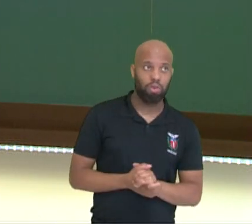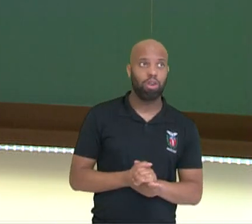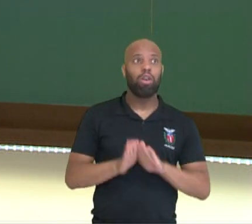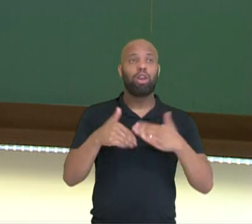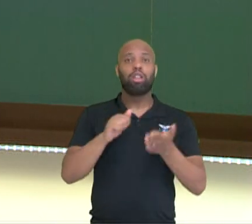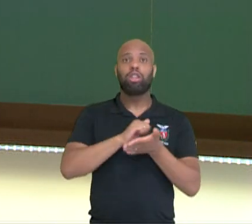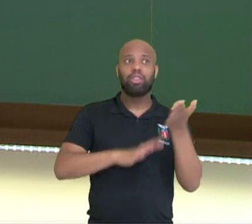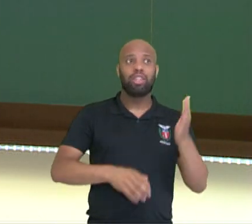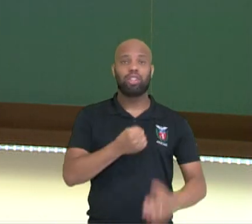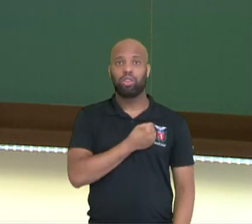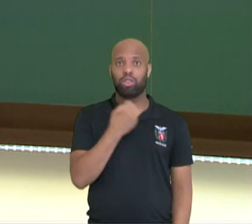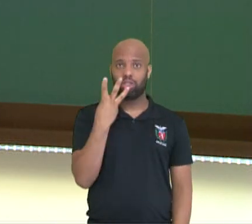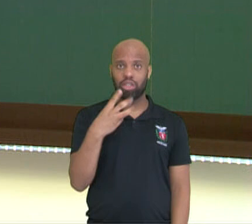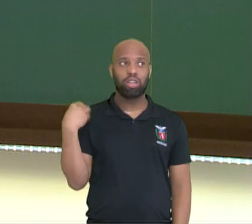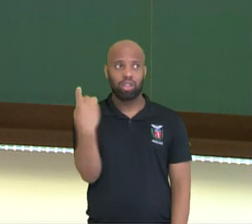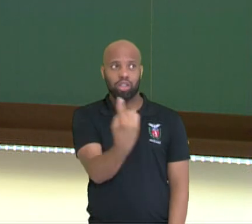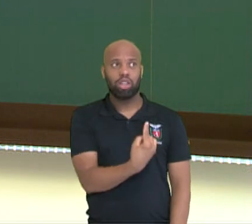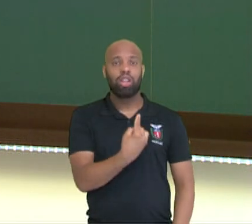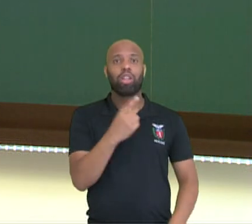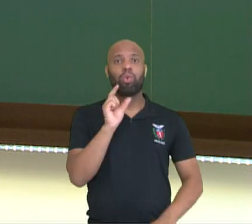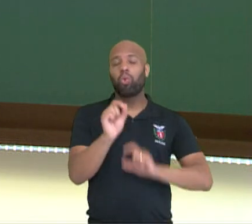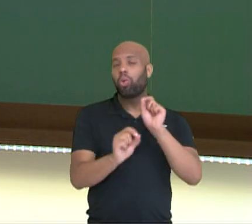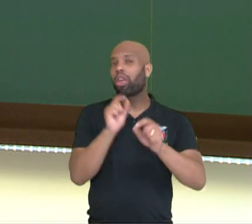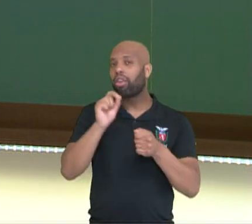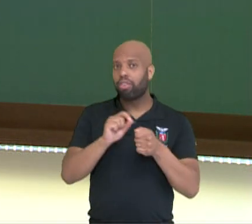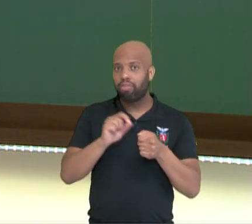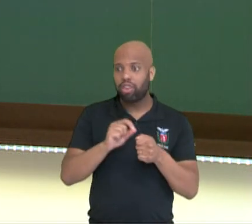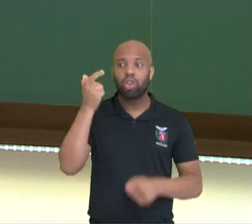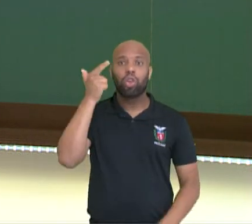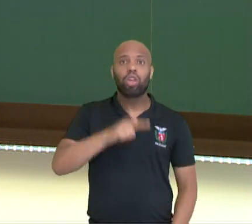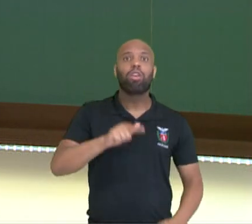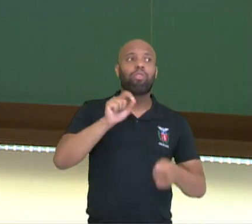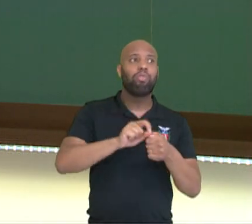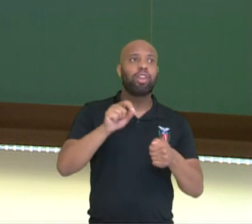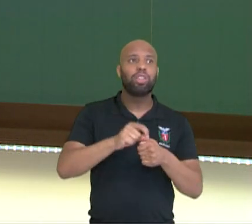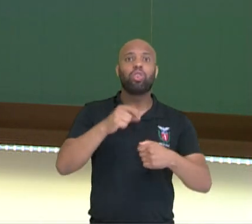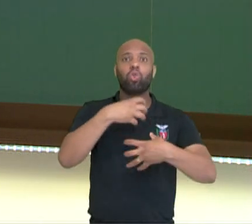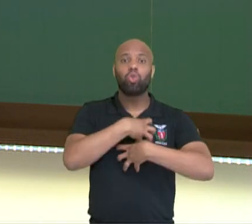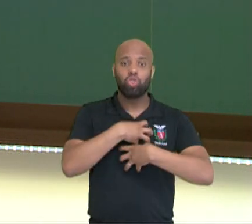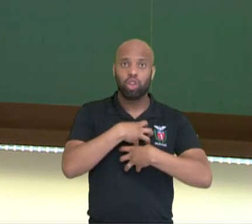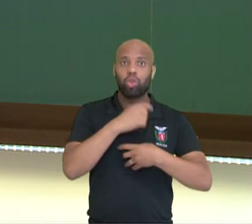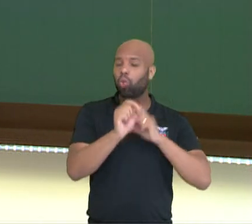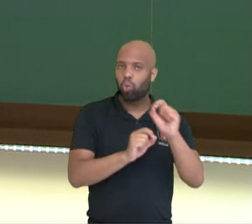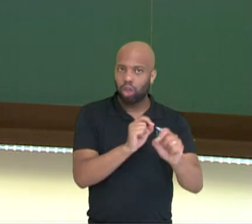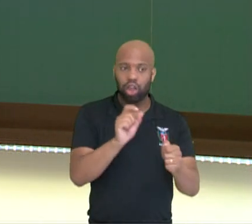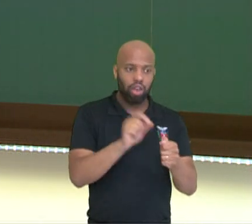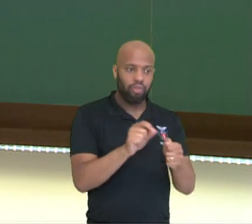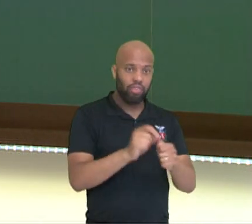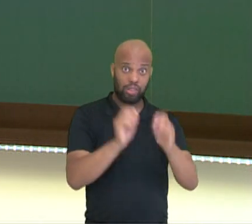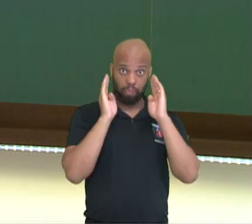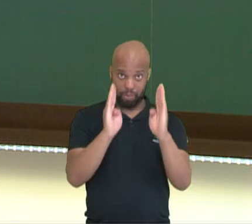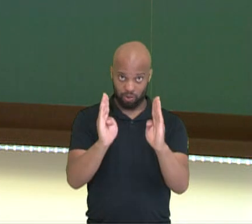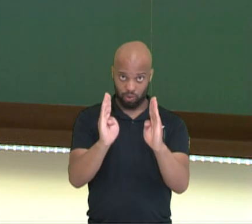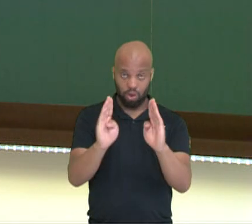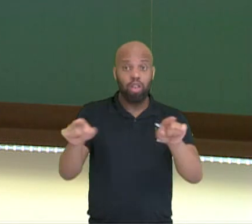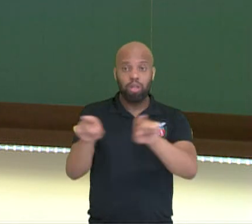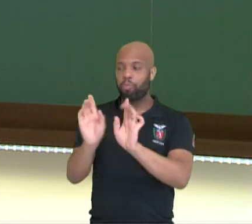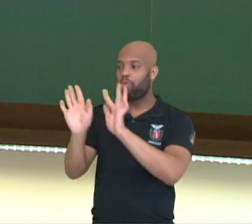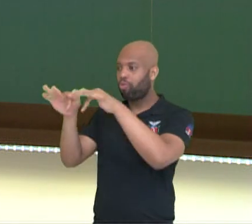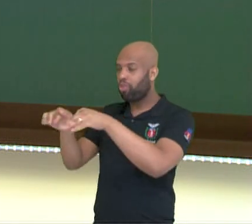O tema da crônica é algo muito importante para a gente começar a falar de texto